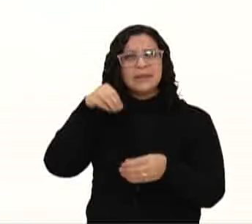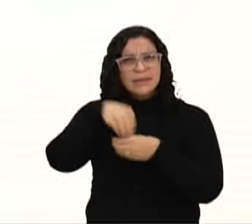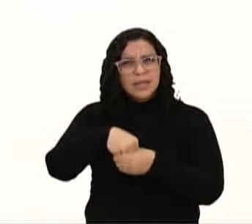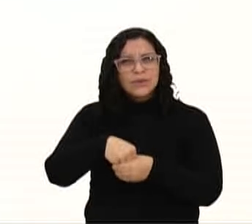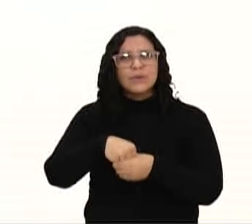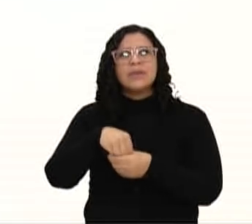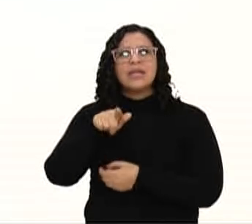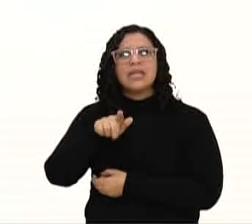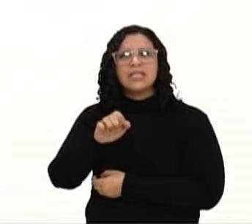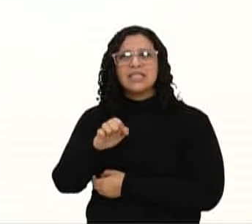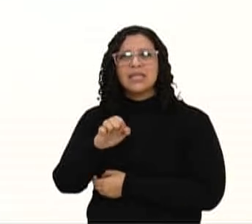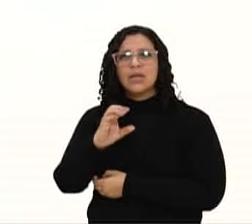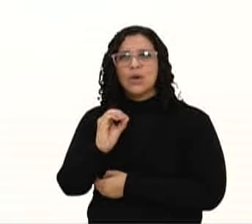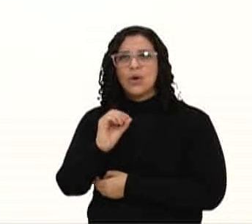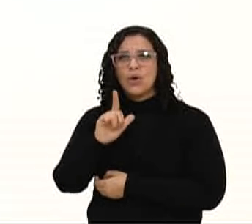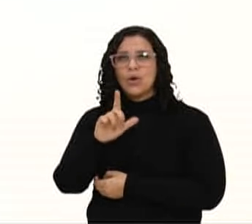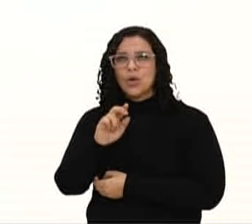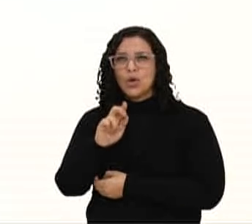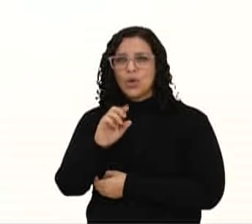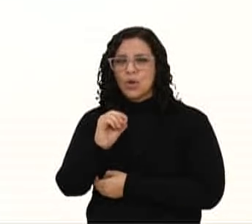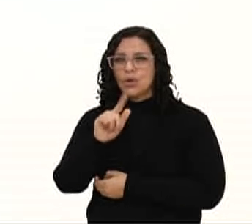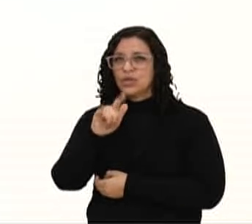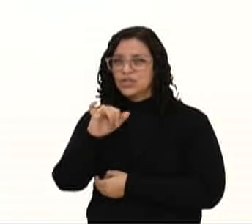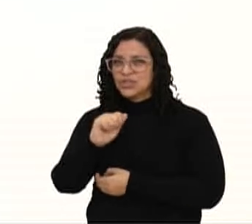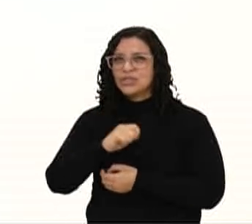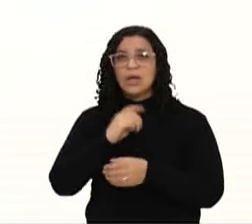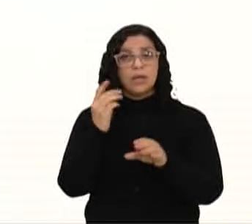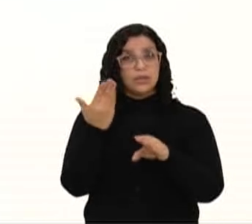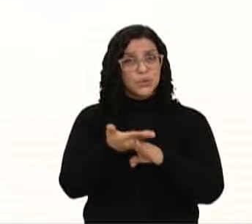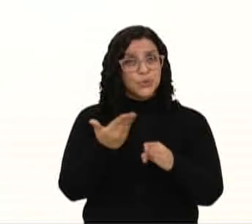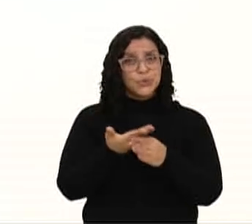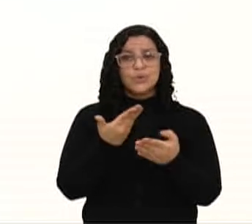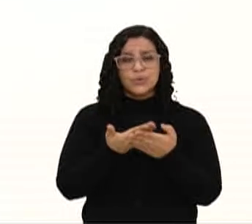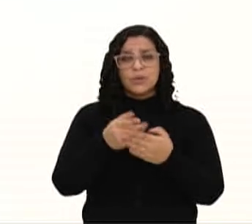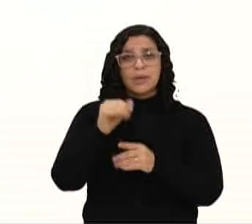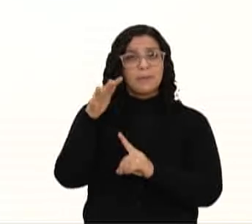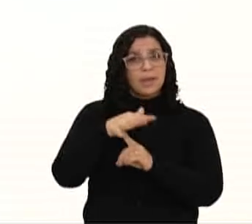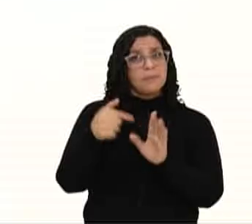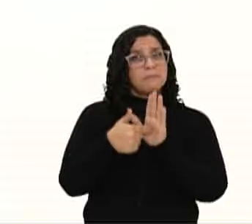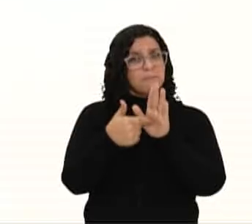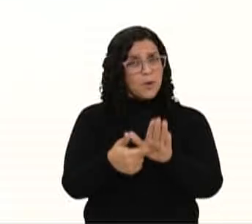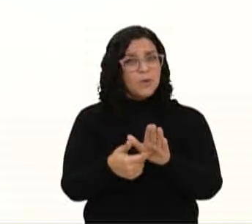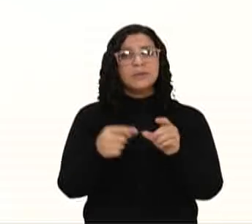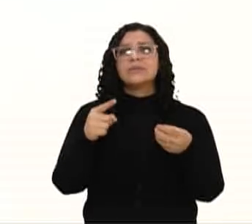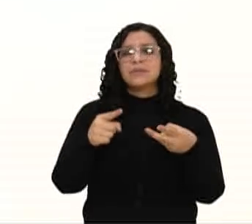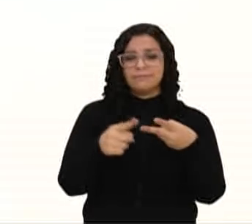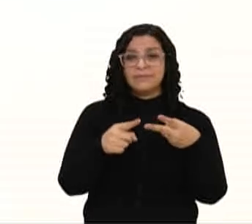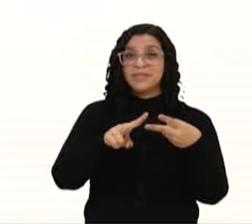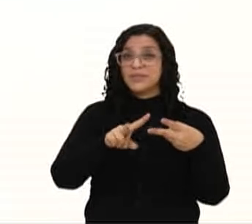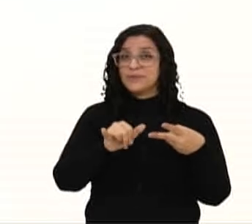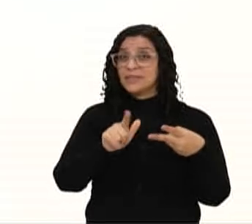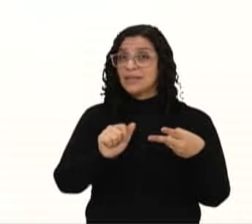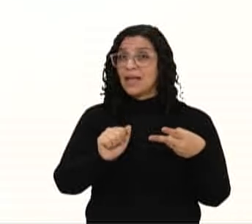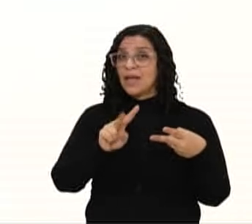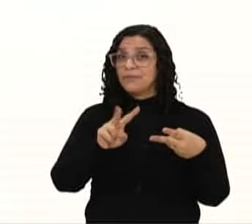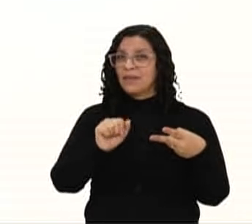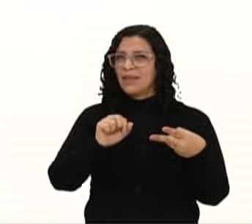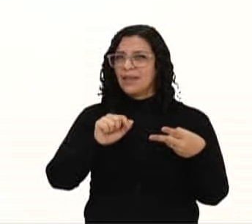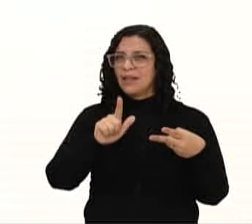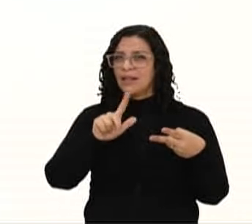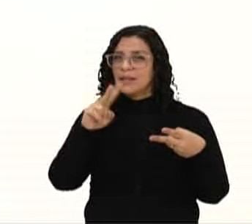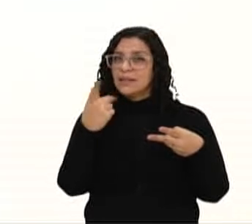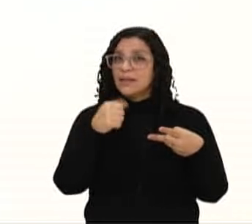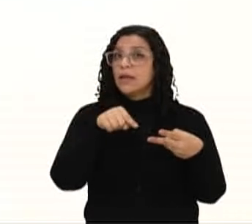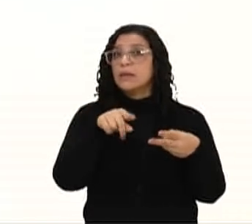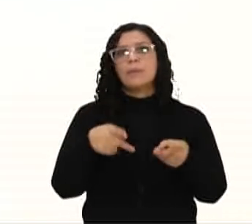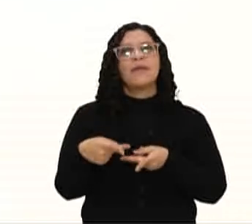da região e do Brasil como um todo, do Paraná, que é apresentada ali em Vila Velha. Então, é um lugar que também recebe